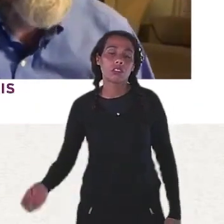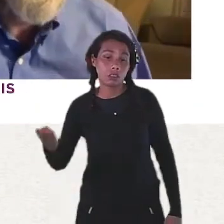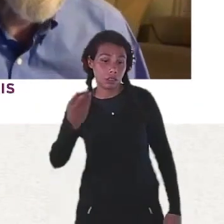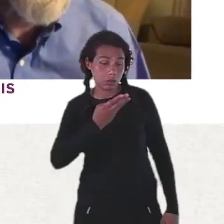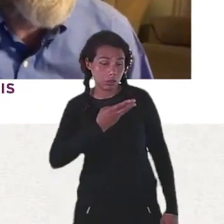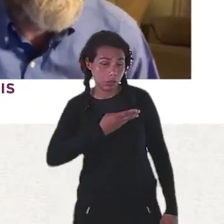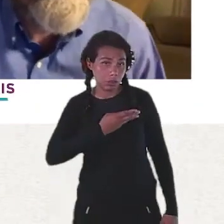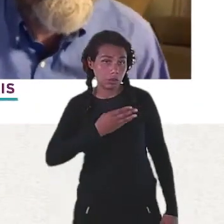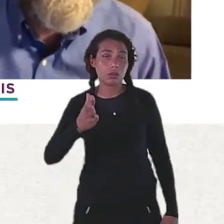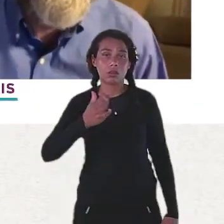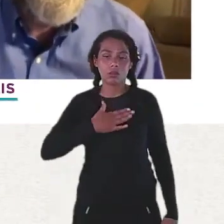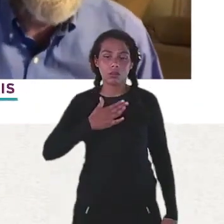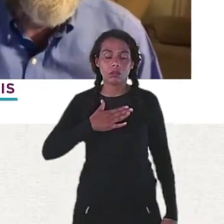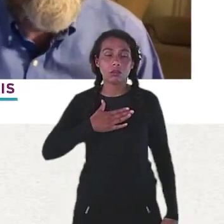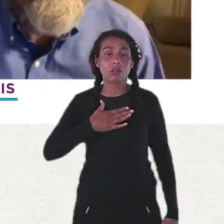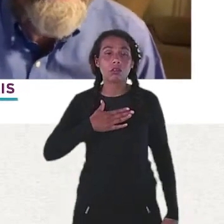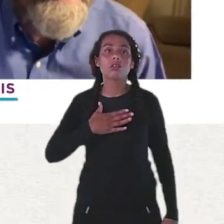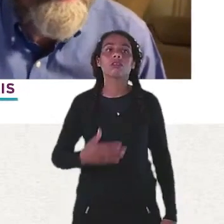ópera. Ele